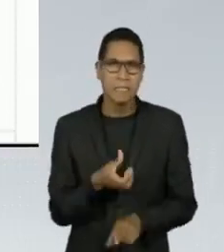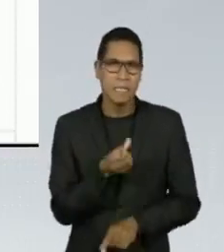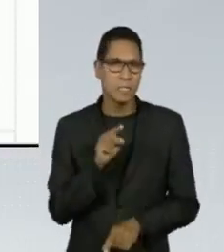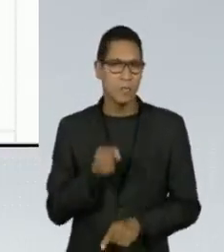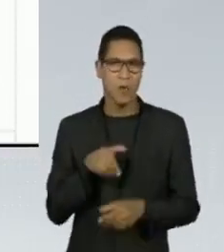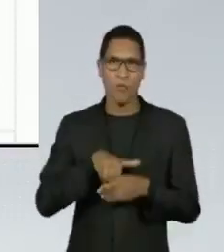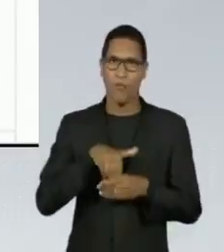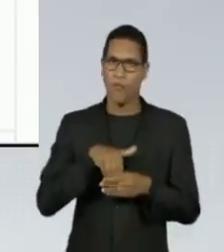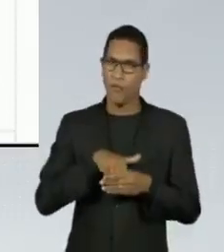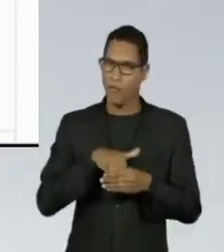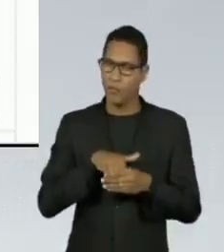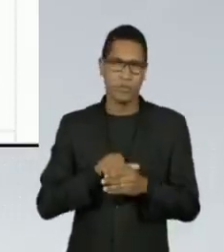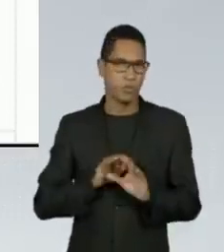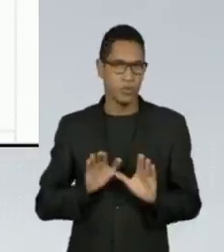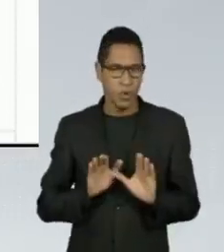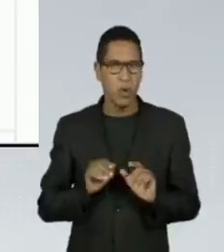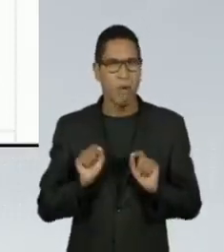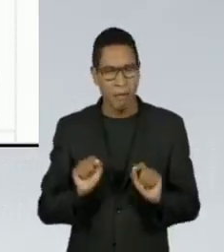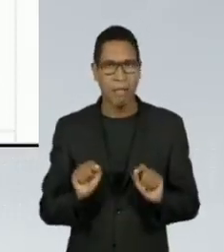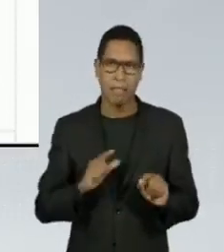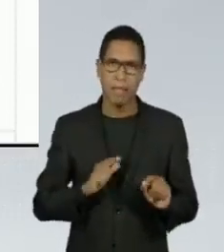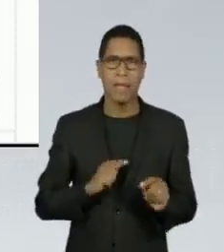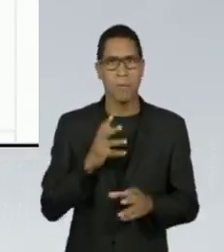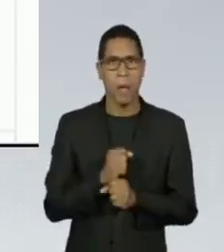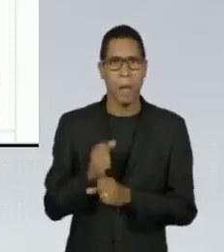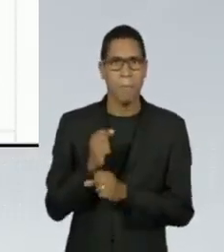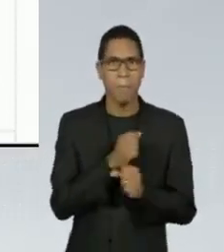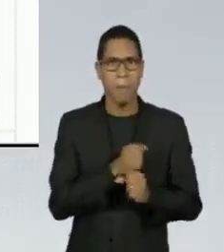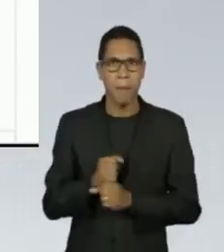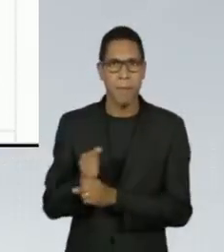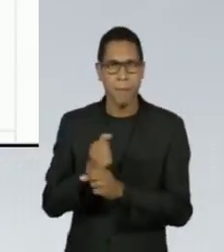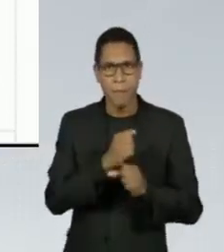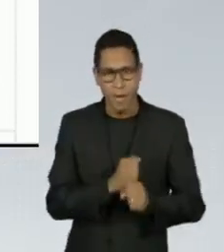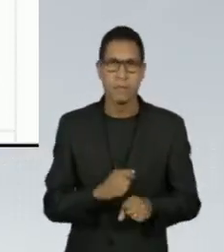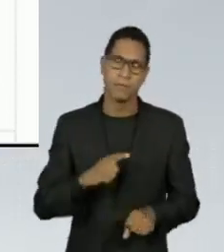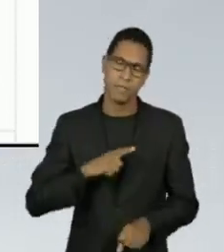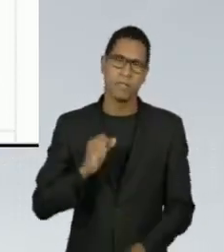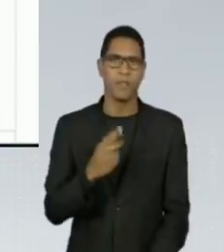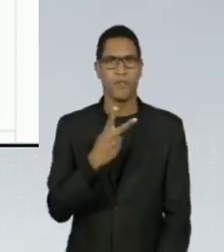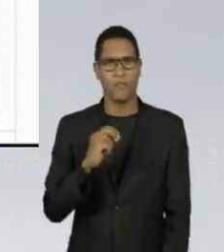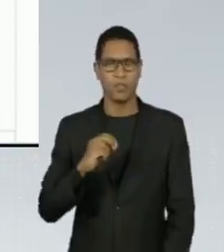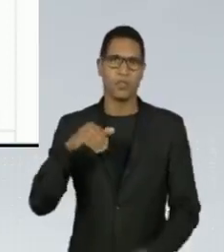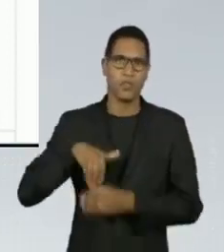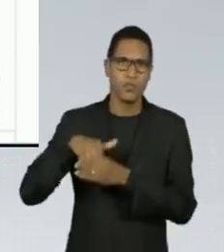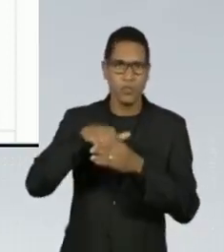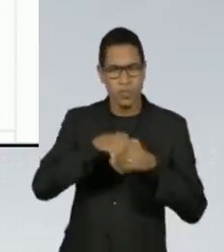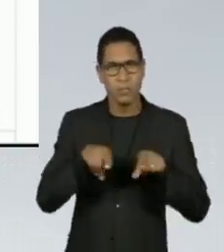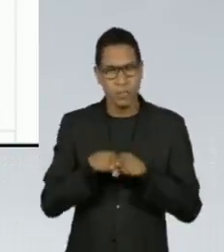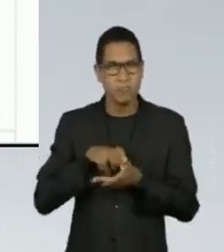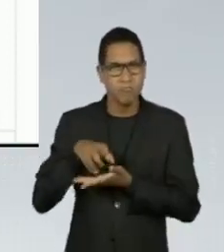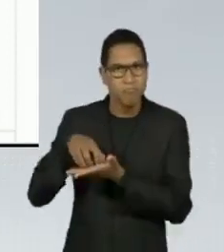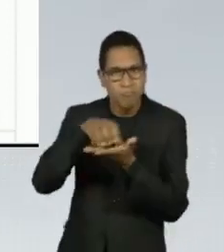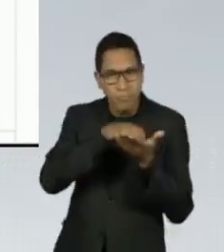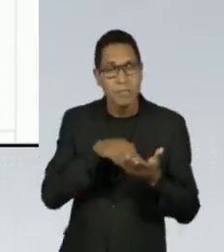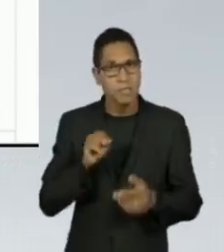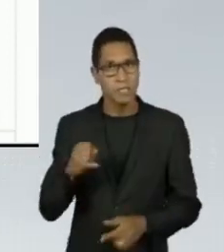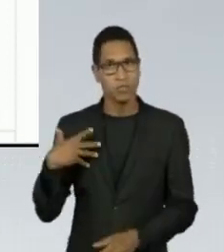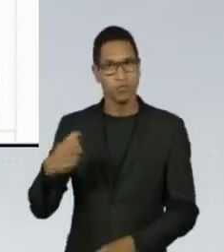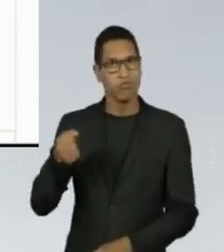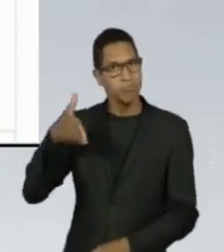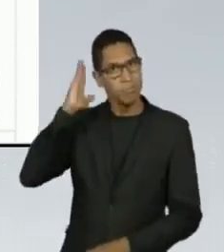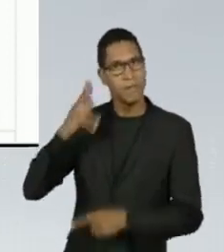mil votos também nesta contagem. E aí também com 20 votos eleitorais, se Joe Biden